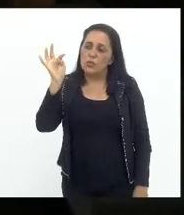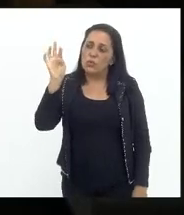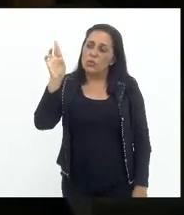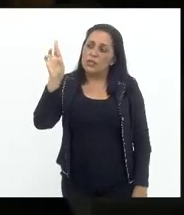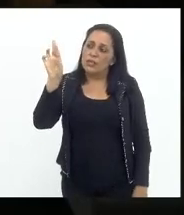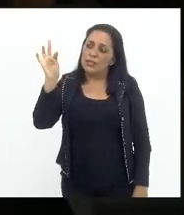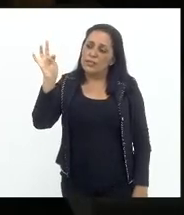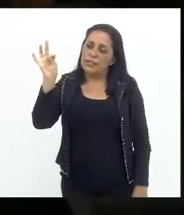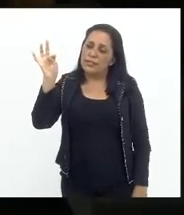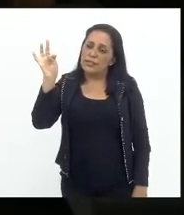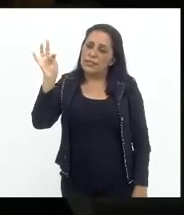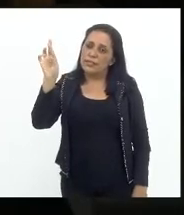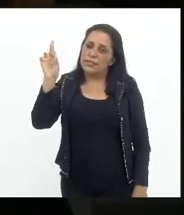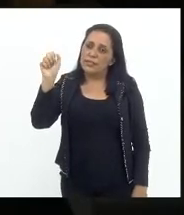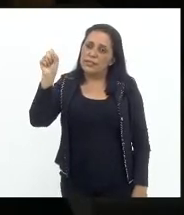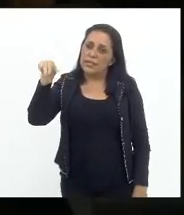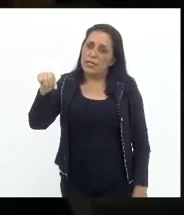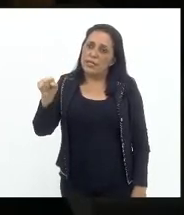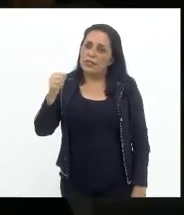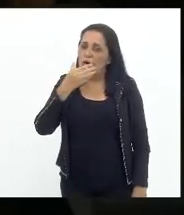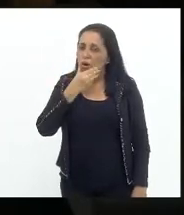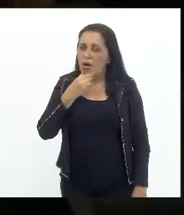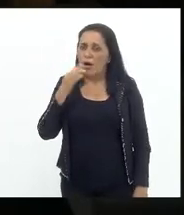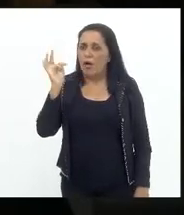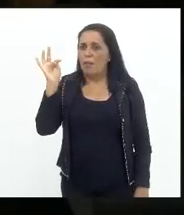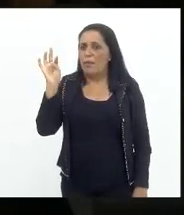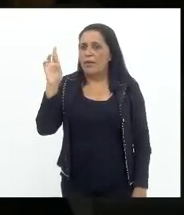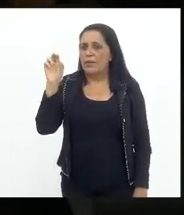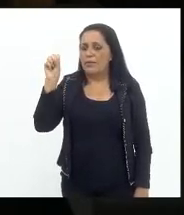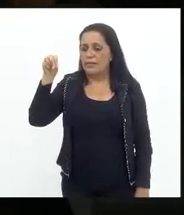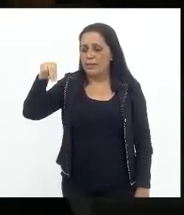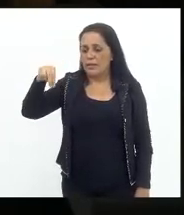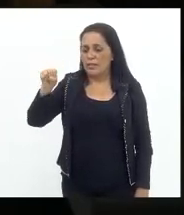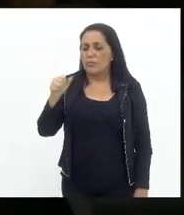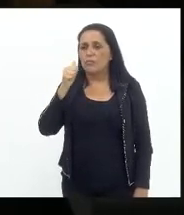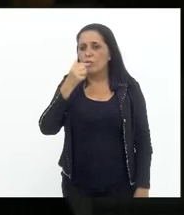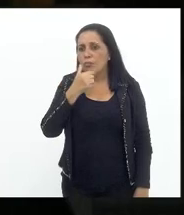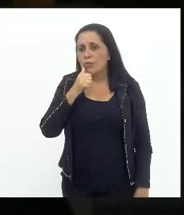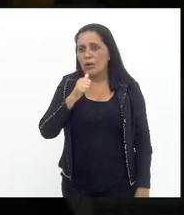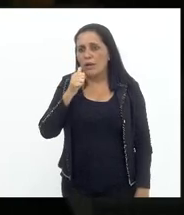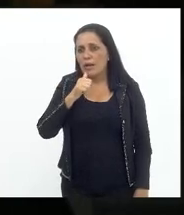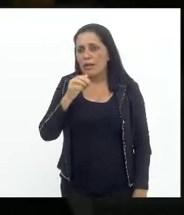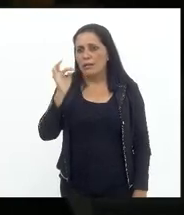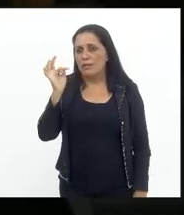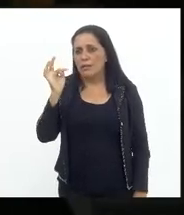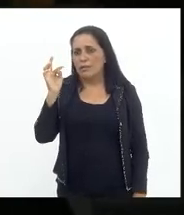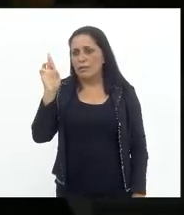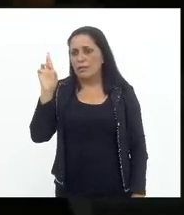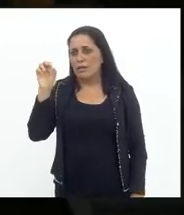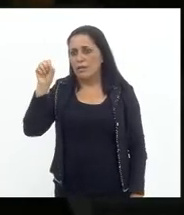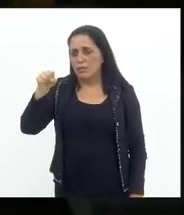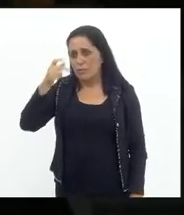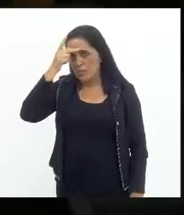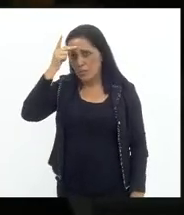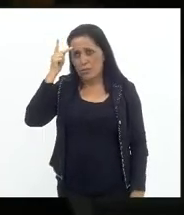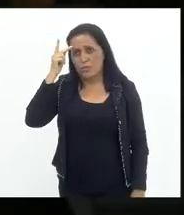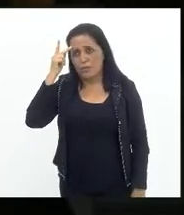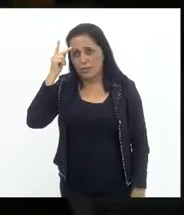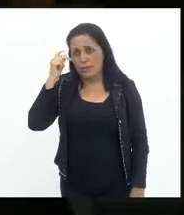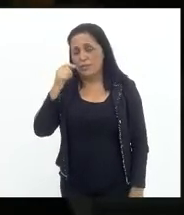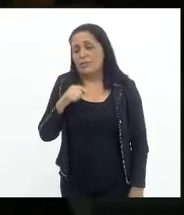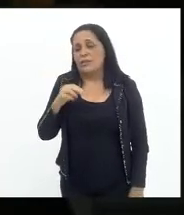transmasculinos, transhomens, transmulheres, transpessoas, transgêneros